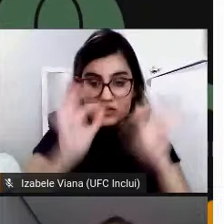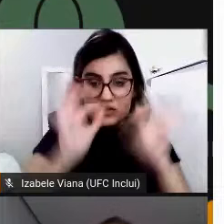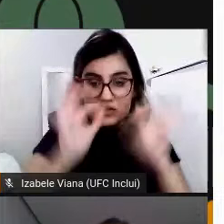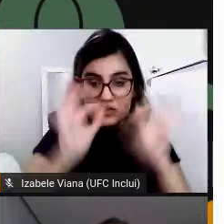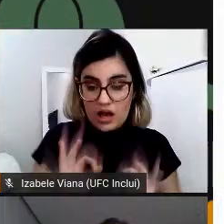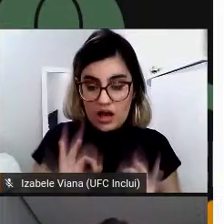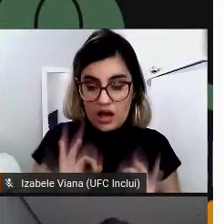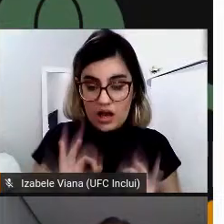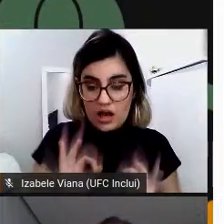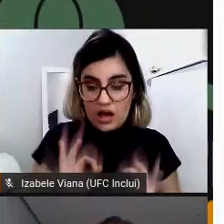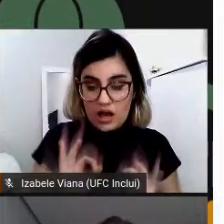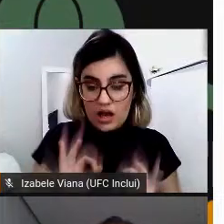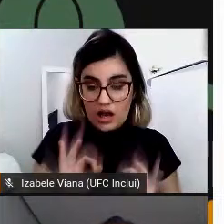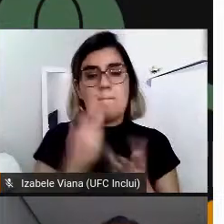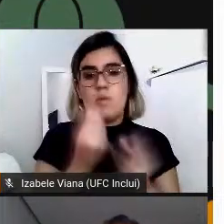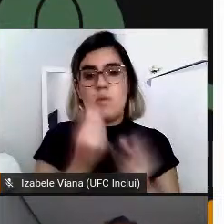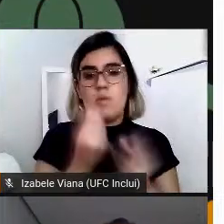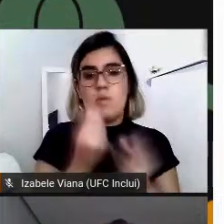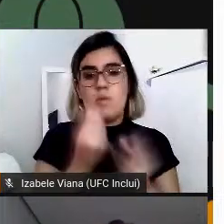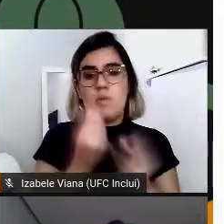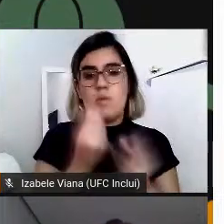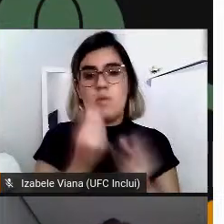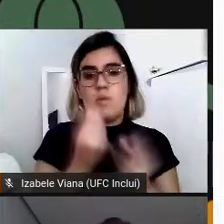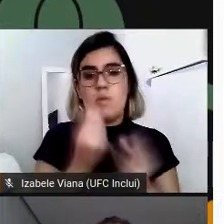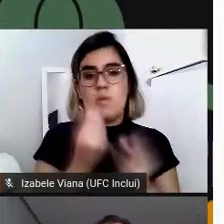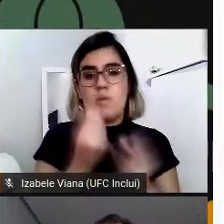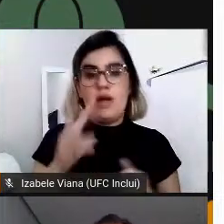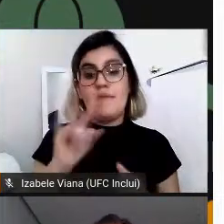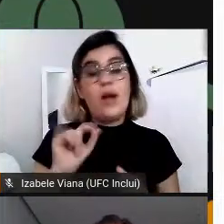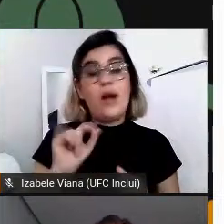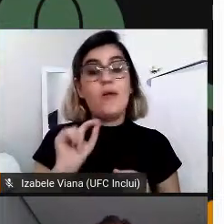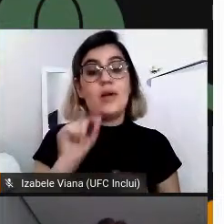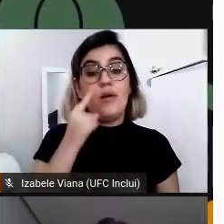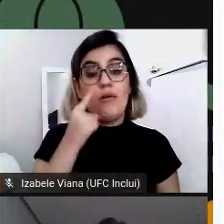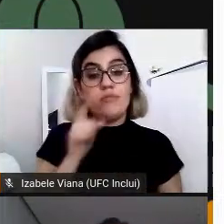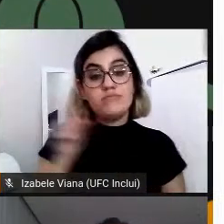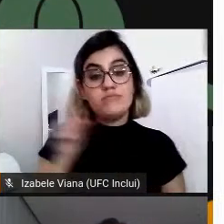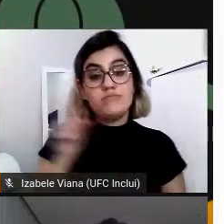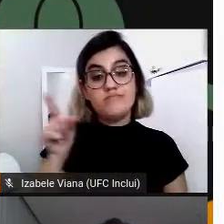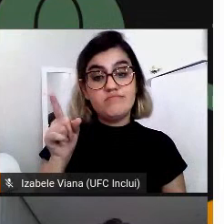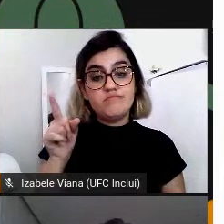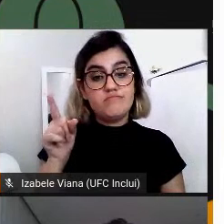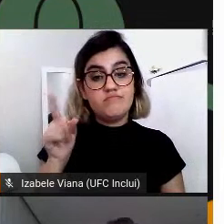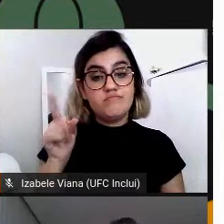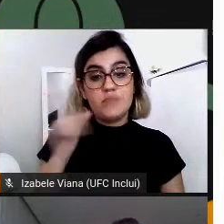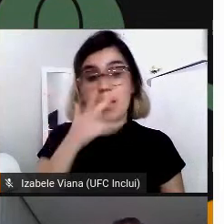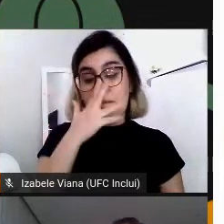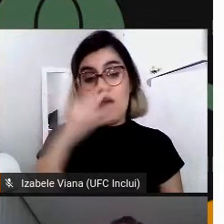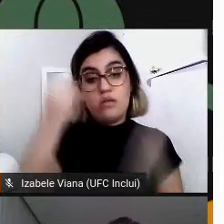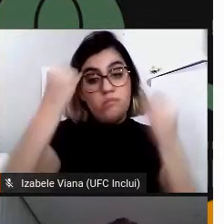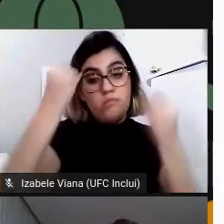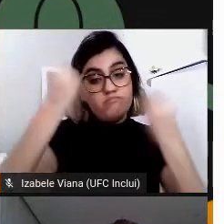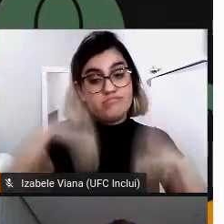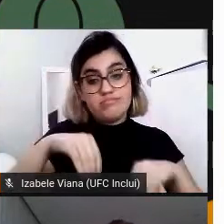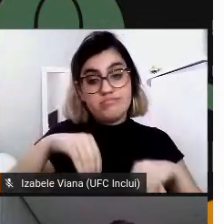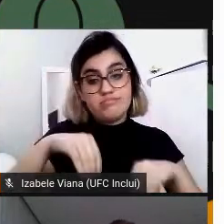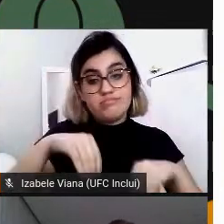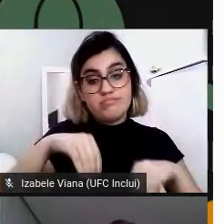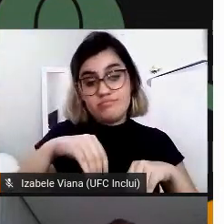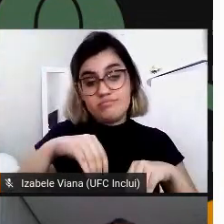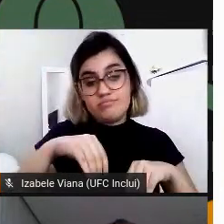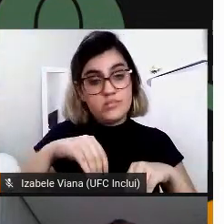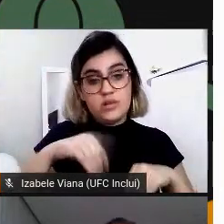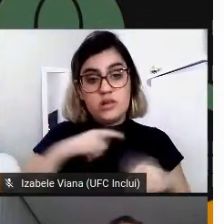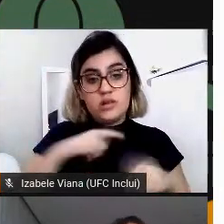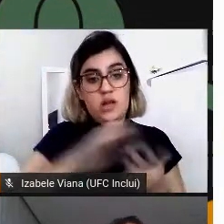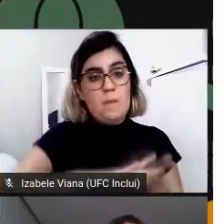de informações e vai terminar desse jeito, desestimulado, né? Mais ou menos quando a gente chega ali, busca uma coisa no Google